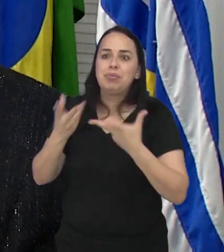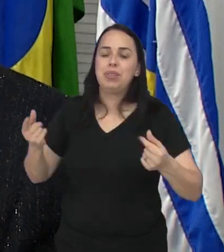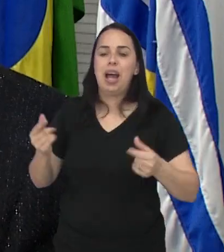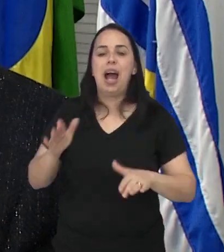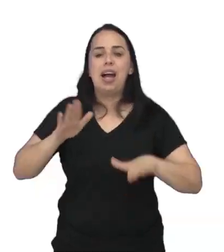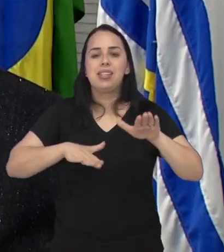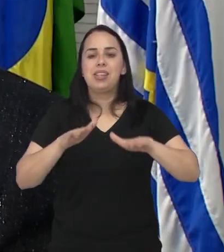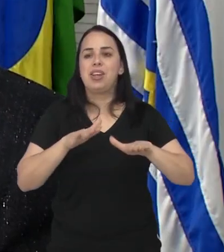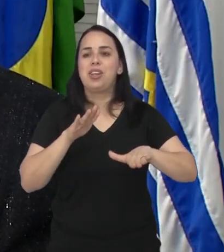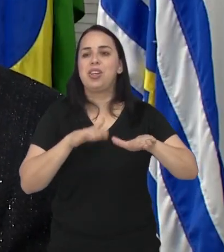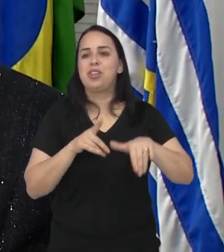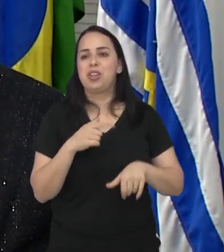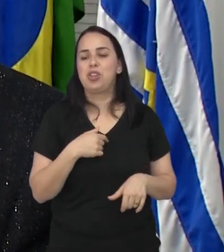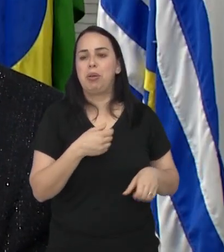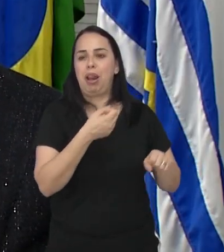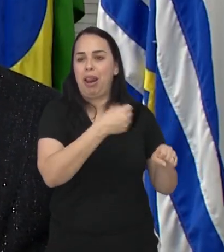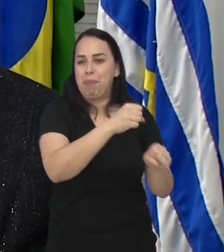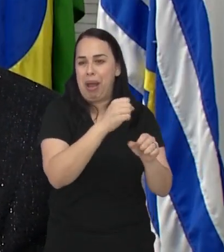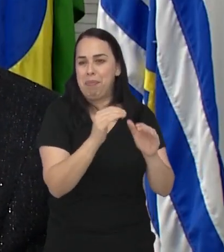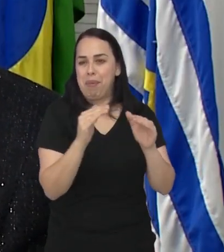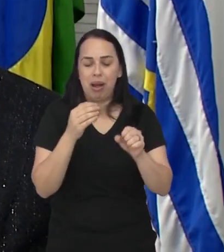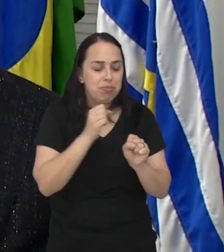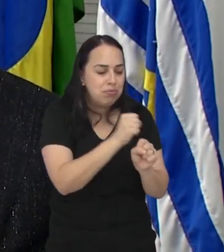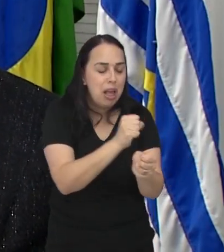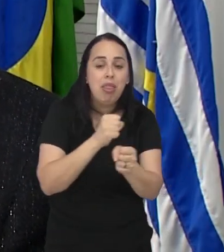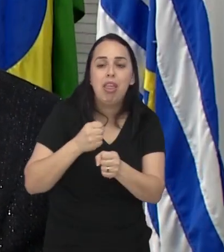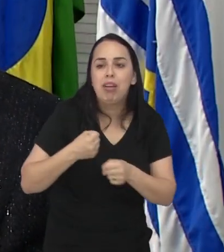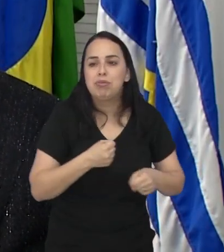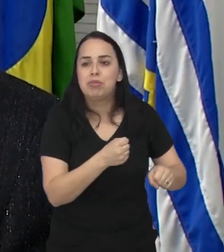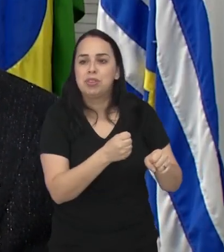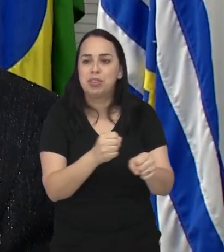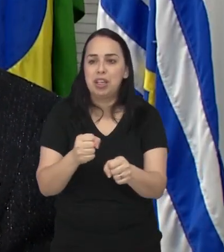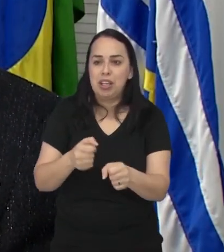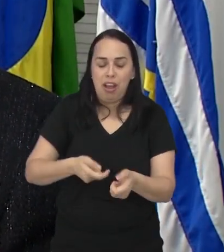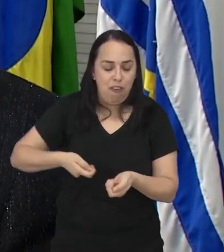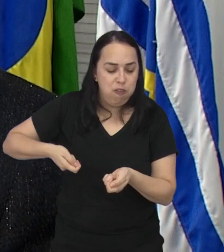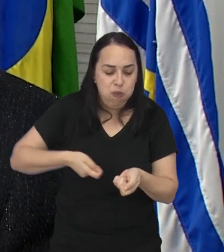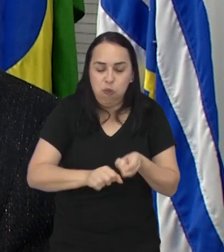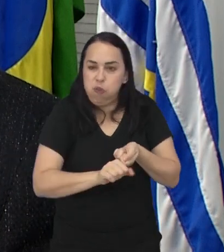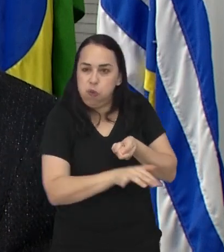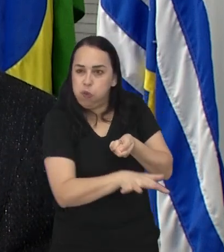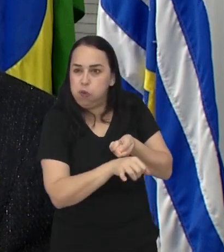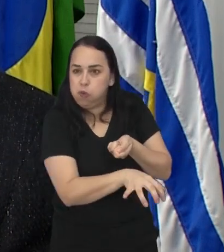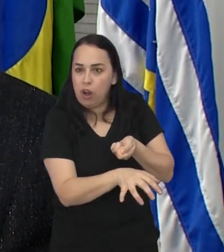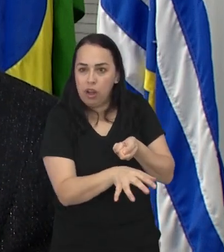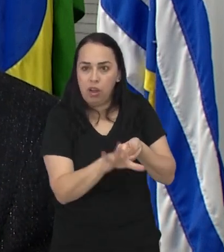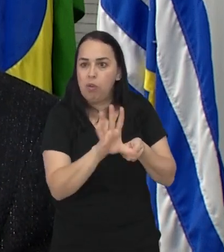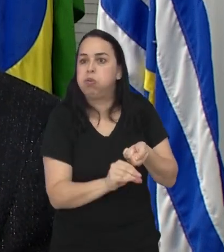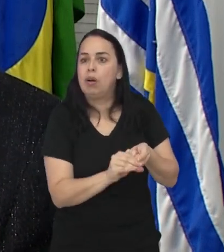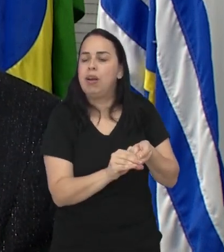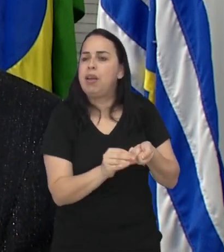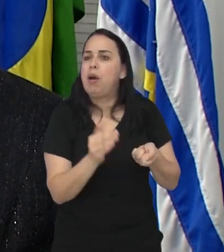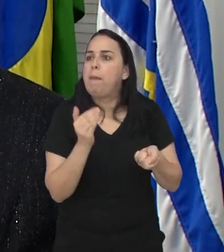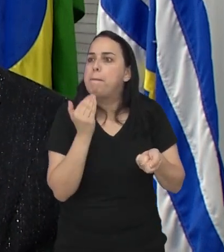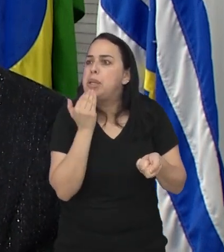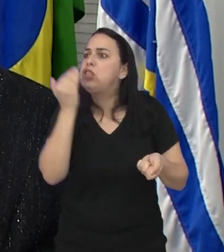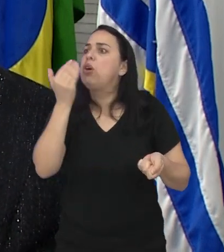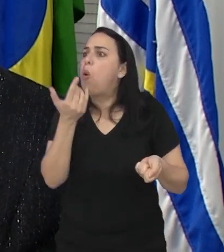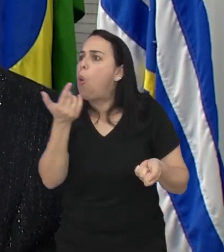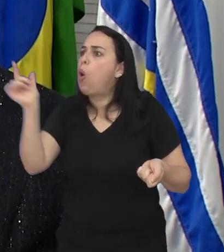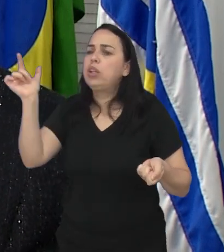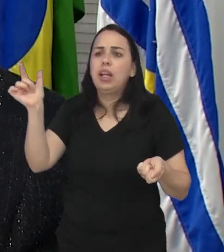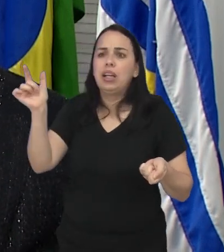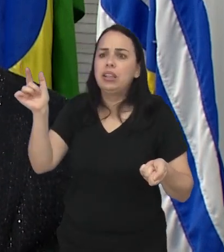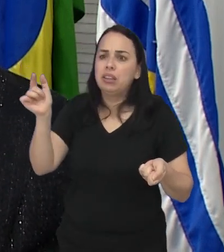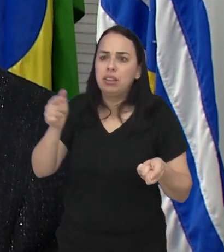muito importante. Às vezes eu estou lá fazendo a lavagem da minha garagem e a minha VAP pifa. Para